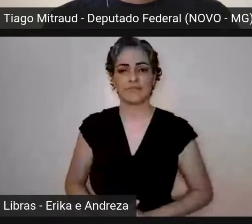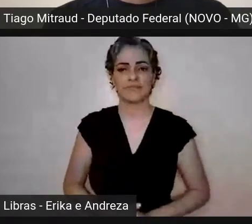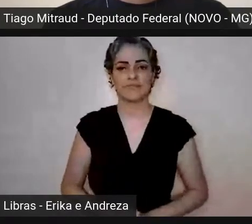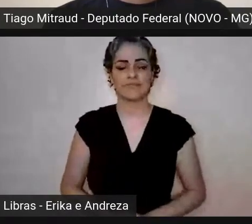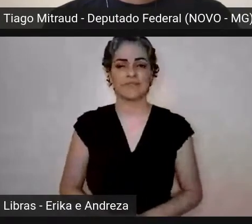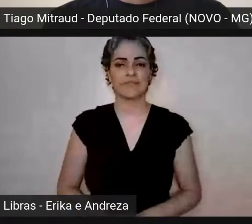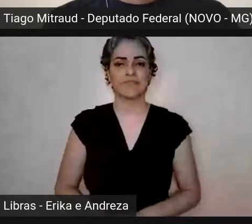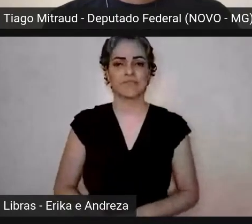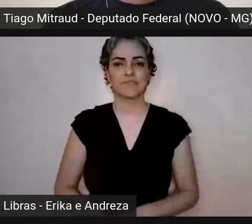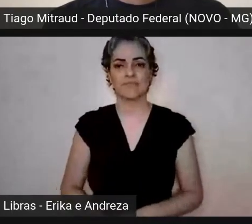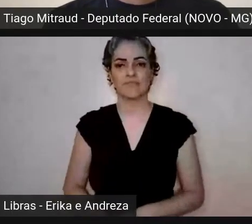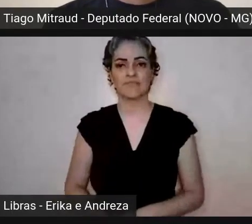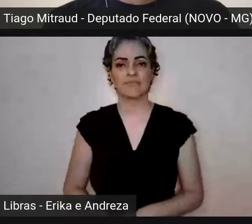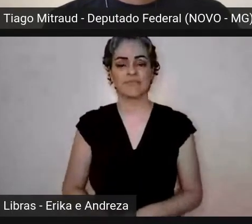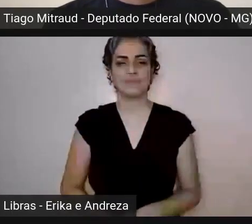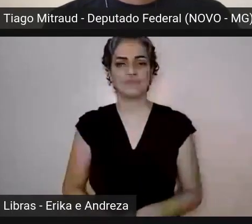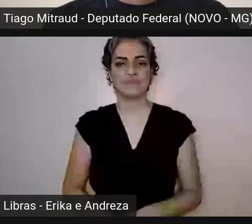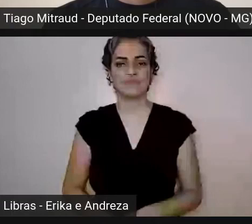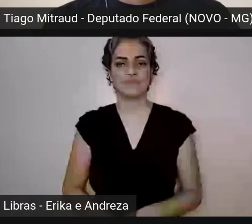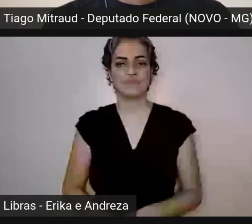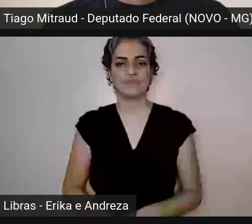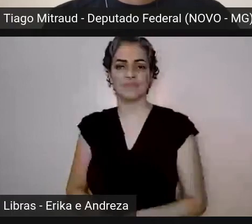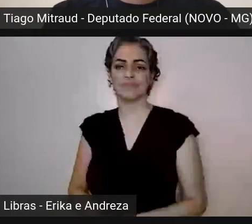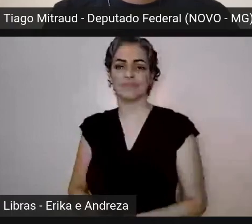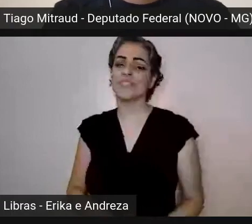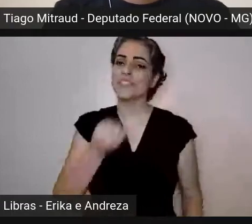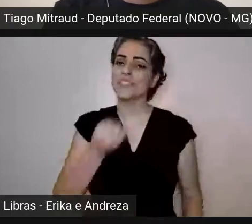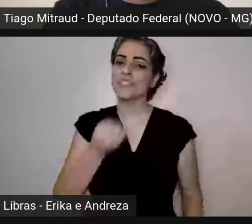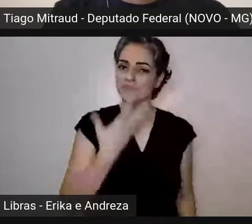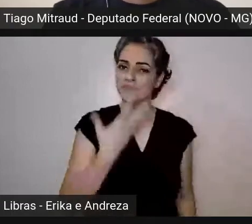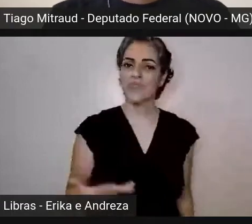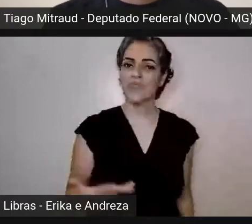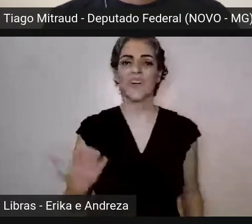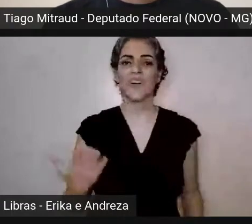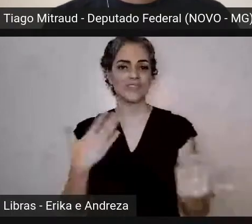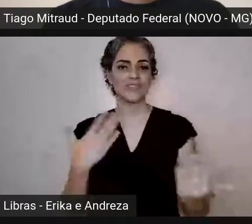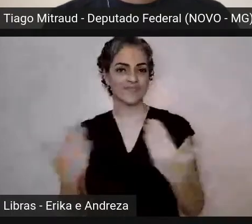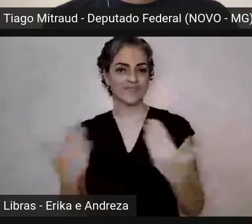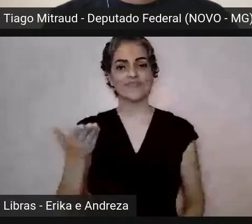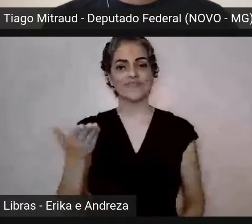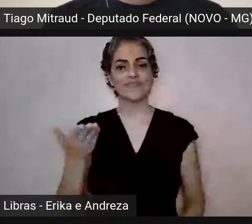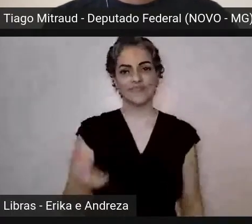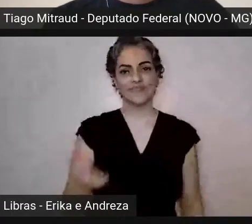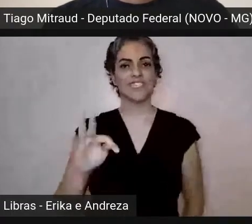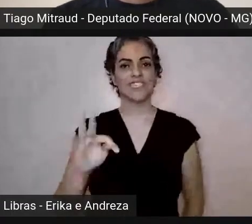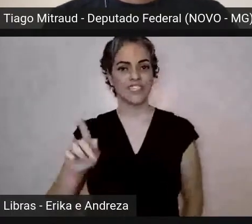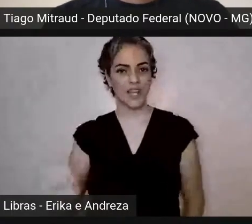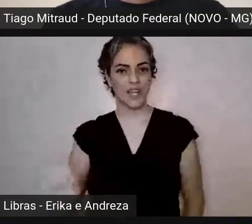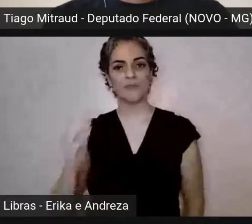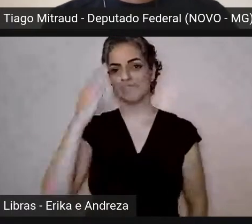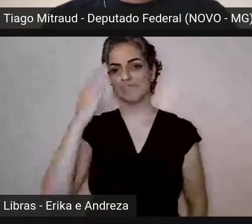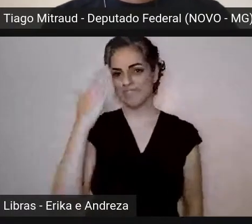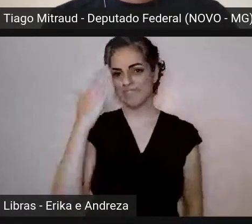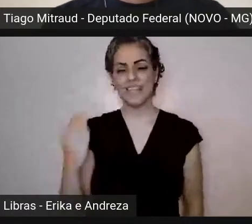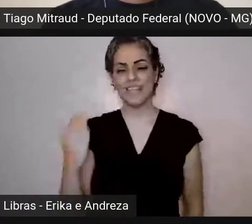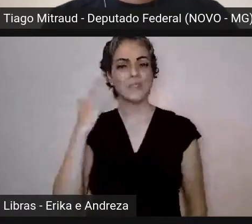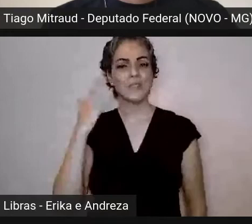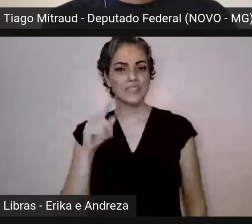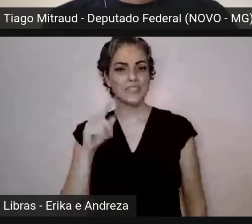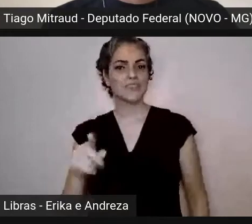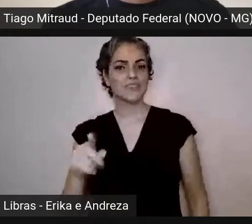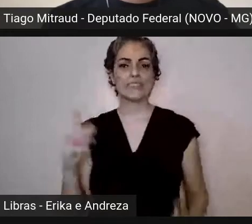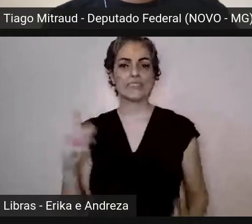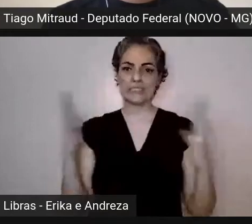Está mudo. Tiago, é sempre bom debater com você, deputado, obrigado. Eu sei que você está corrido aí, eu só vou